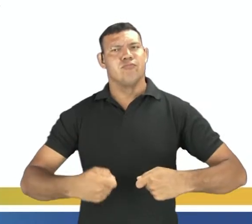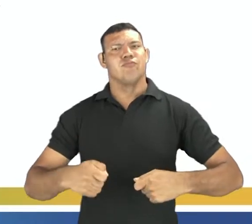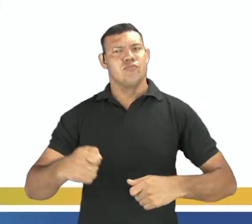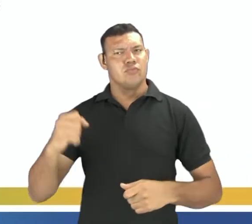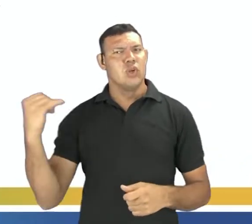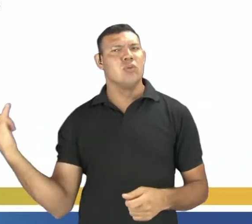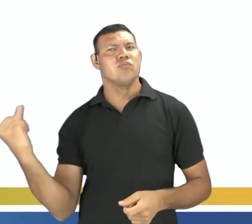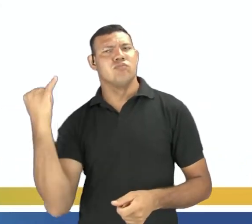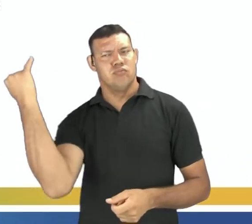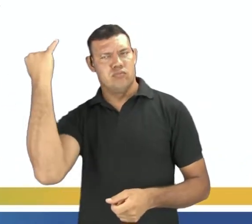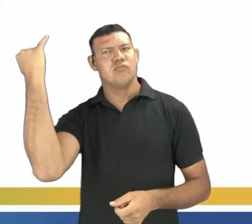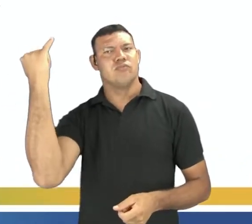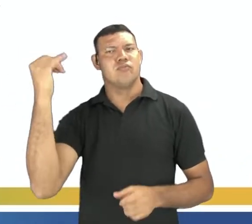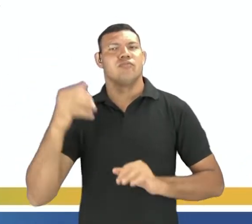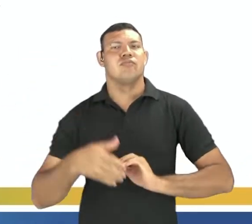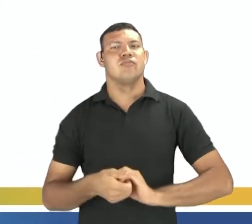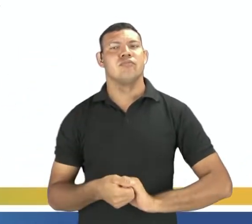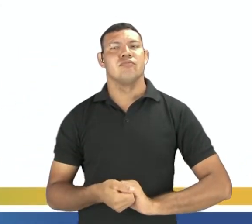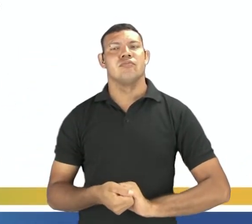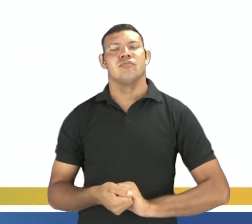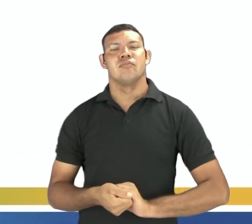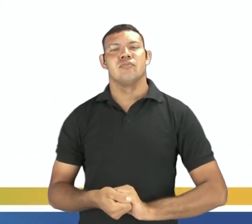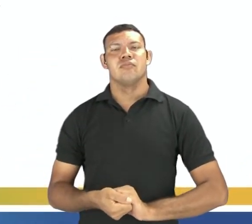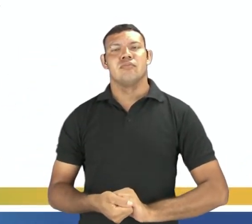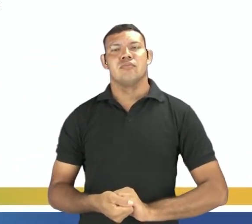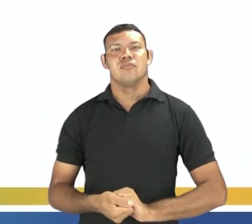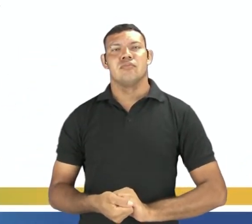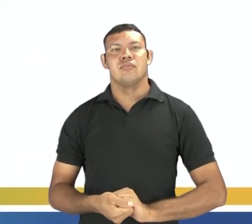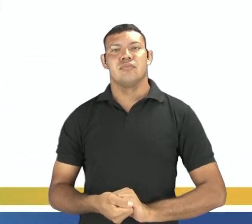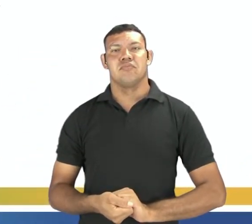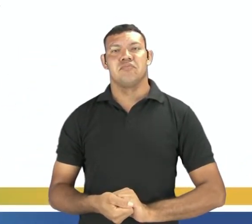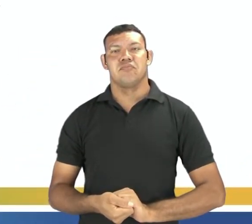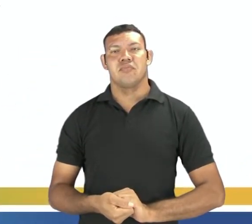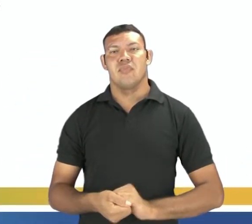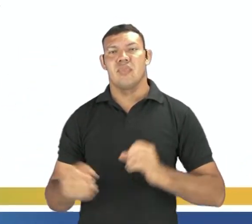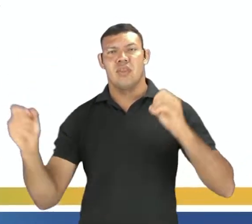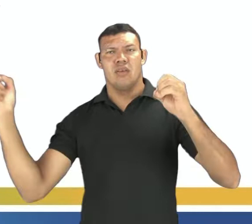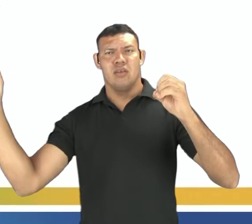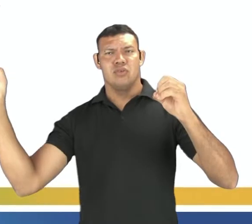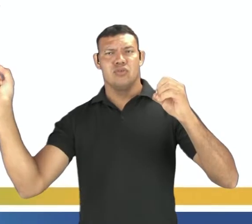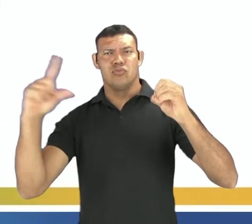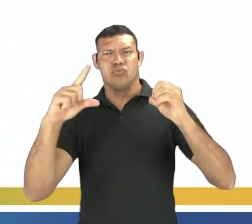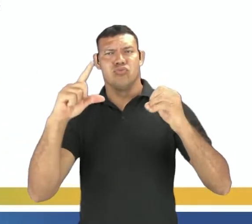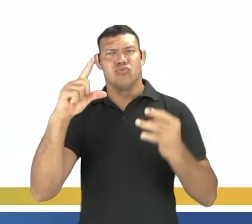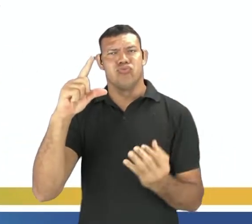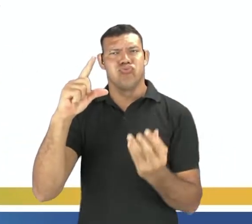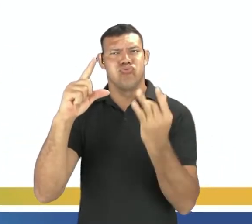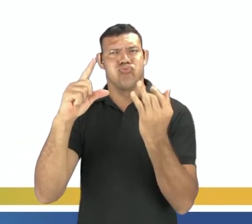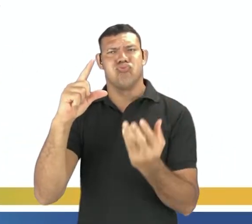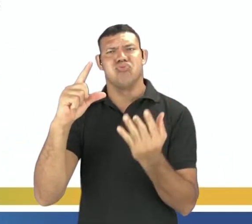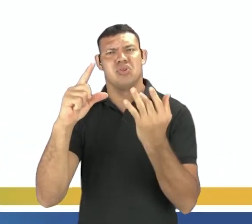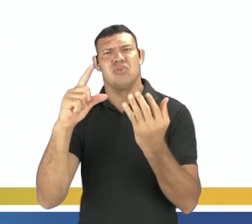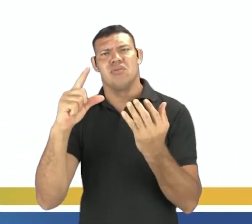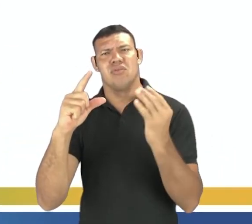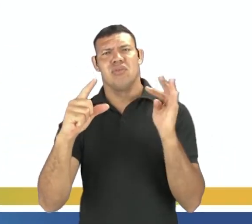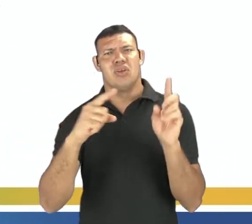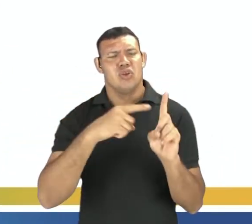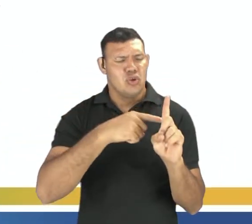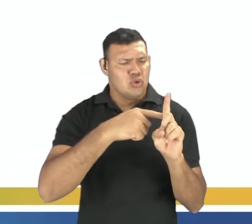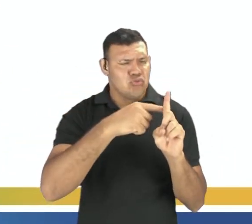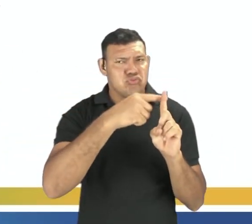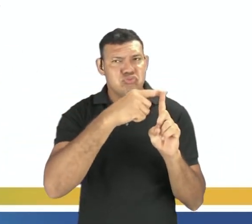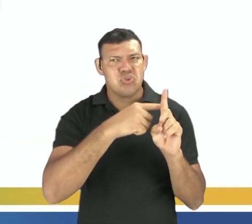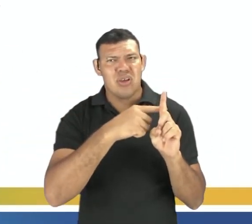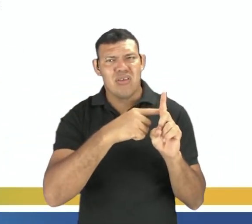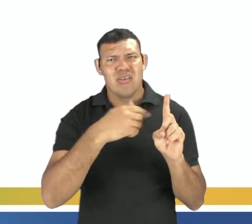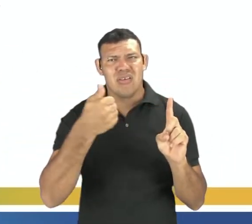fundamental para que haja vida no nosso planeta. Sem ele, a Terra teria temperaturas médias abaixo de 10